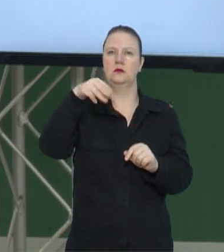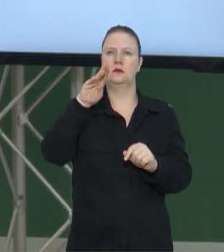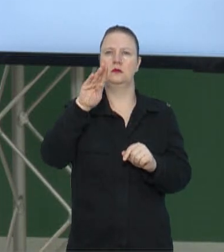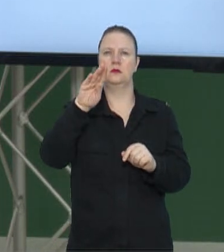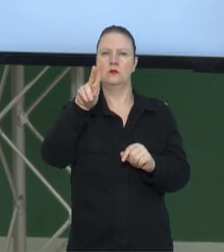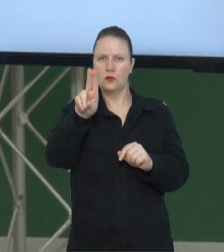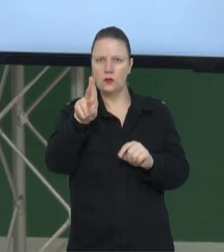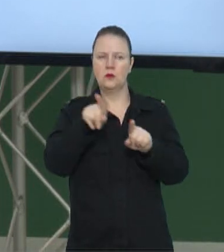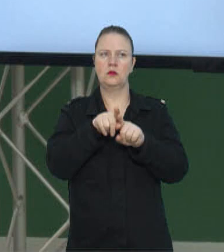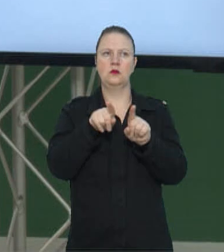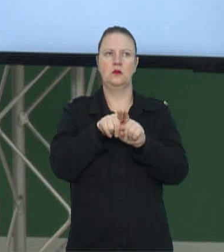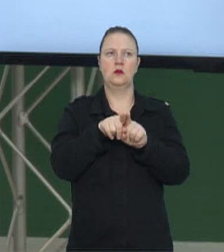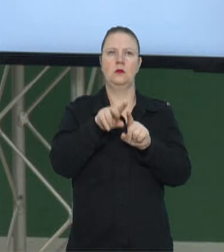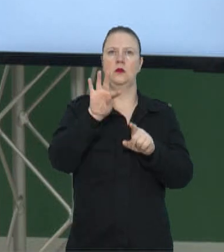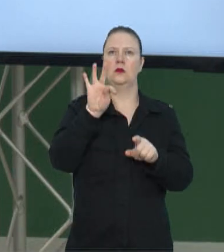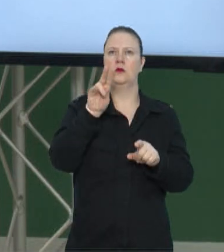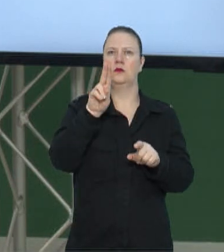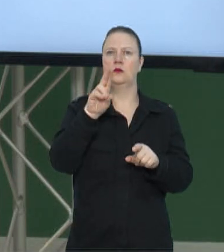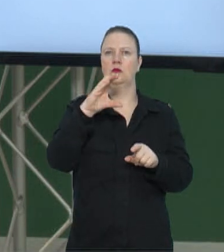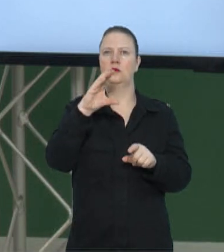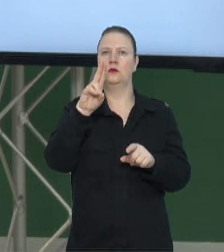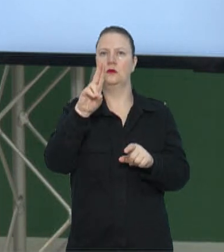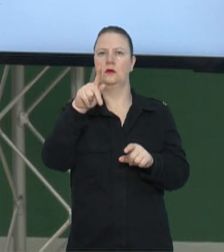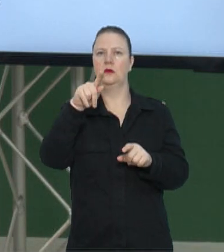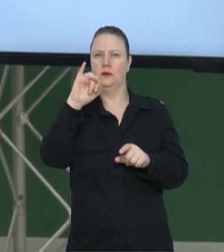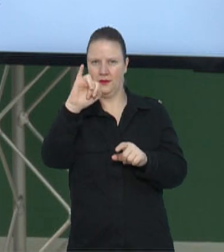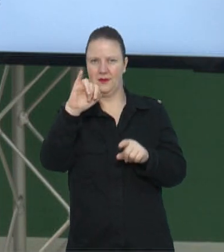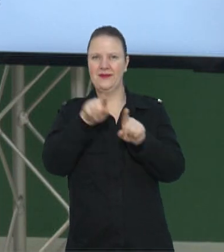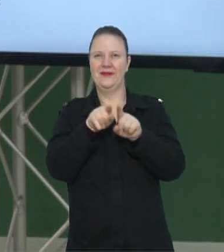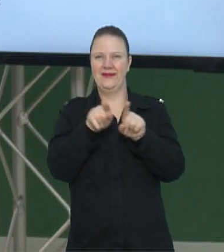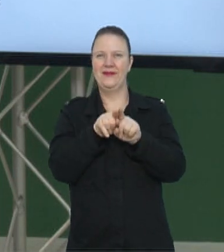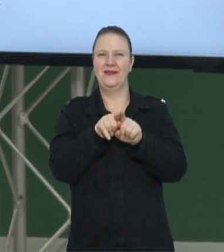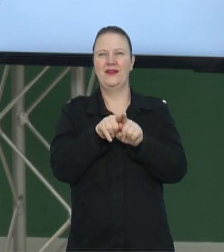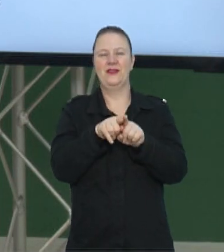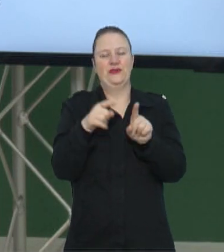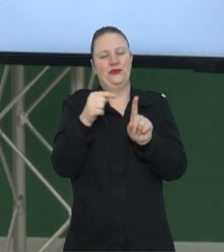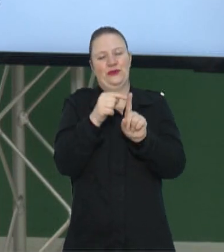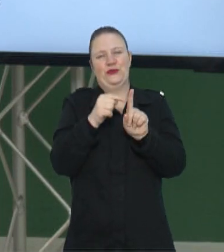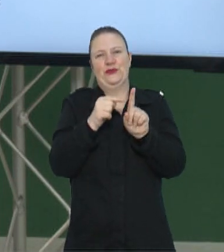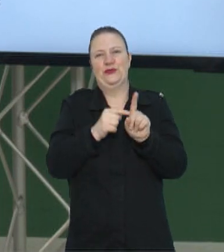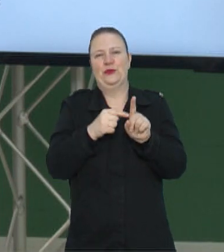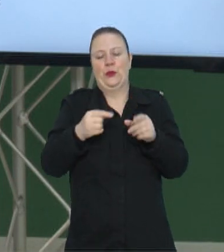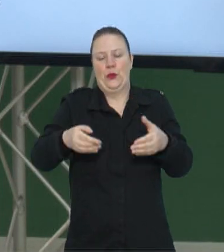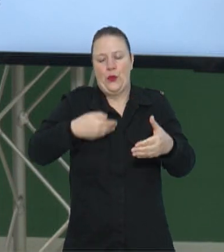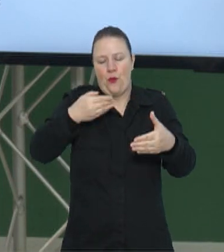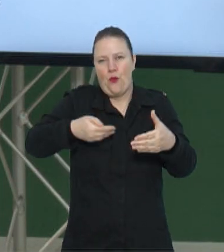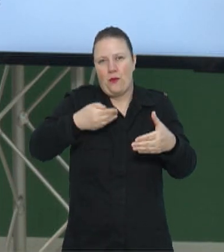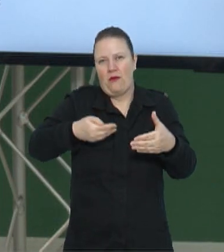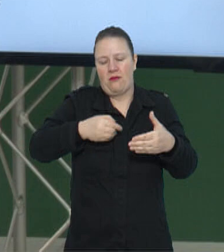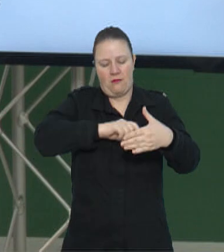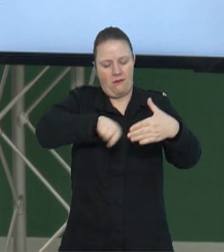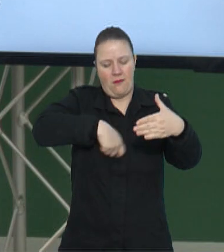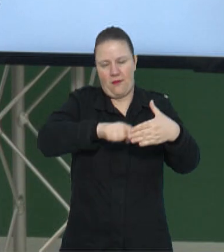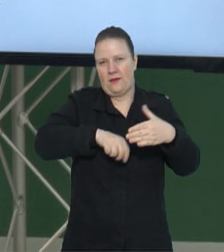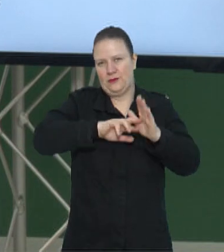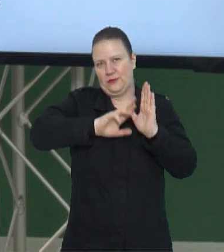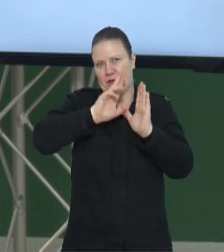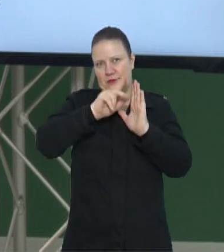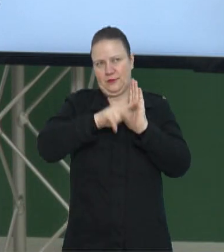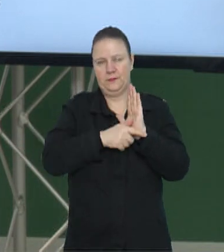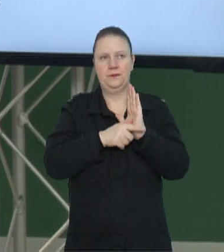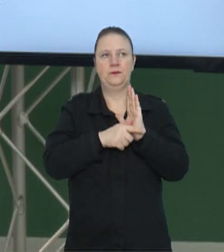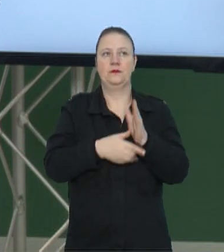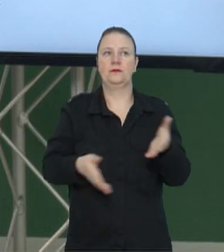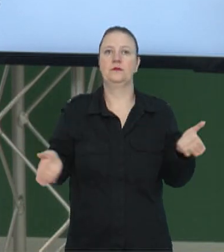né? Pensando nessa diversidade cultural. Continuando lá então, outra região que nós vamos ver, o